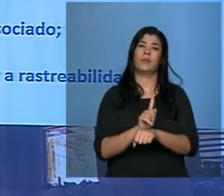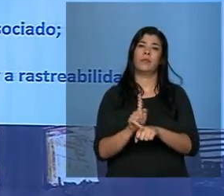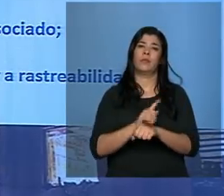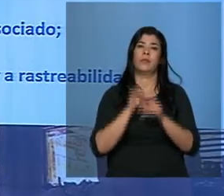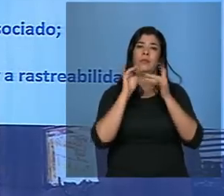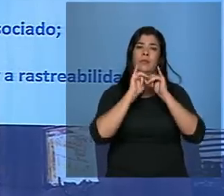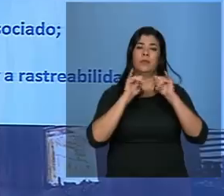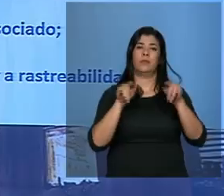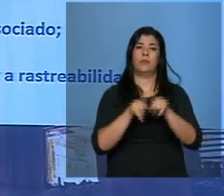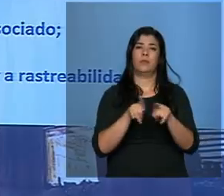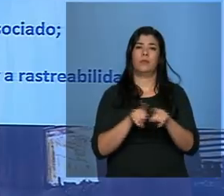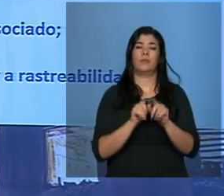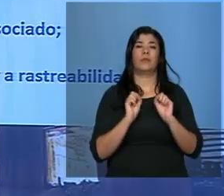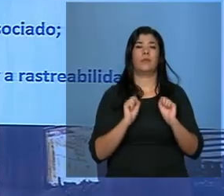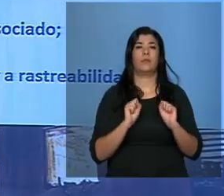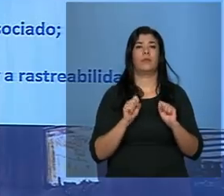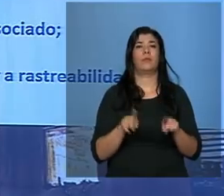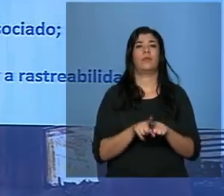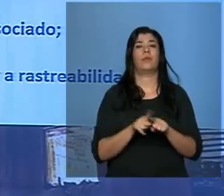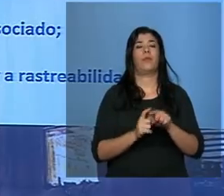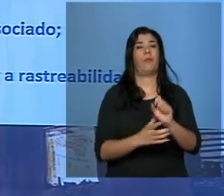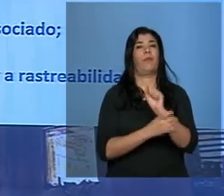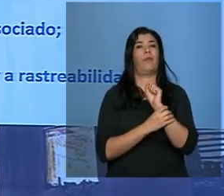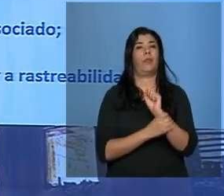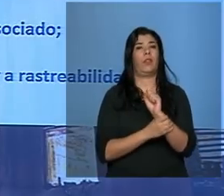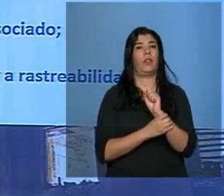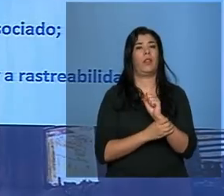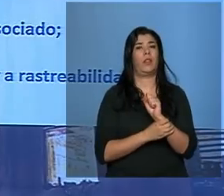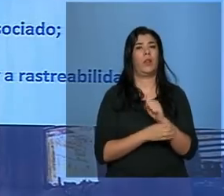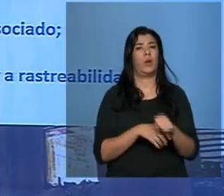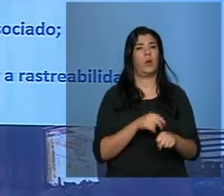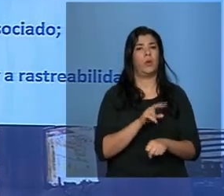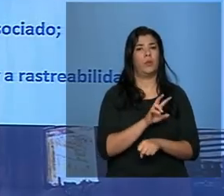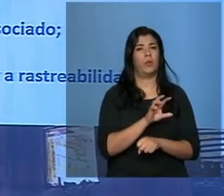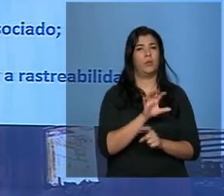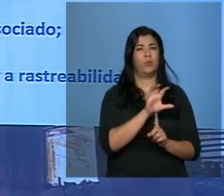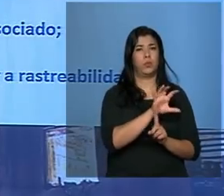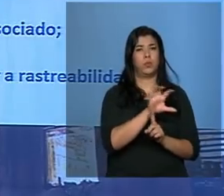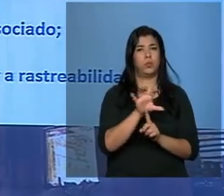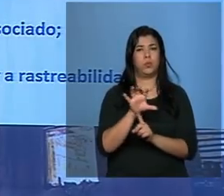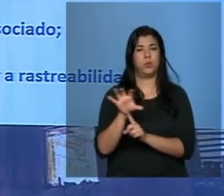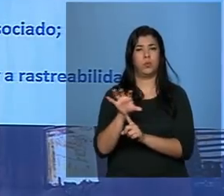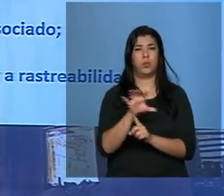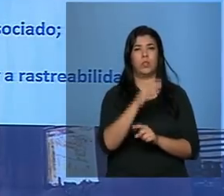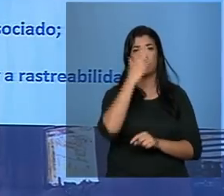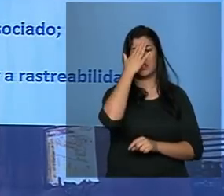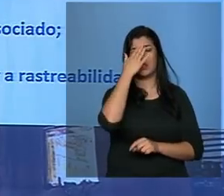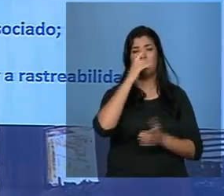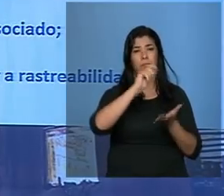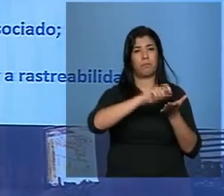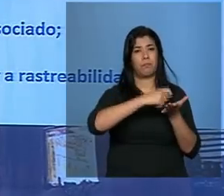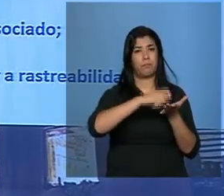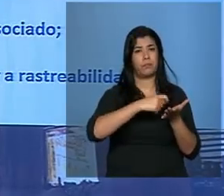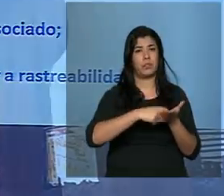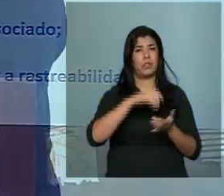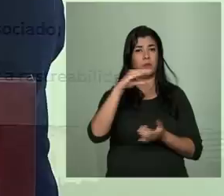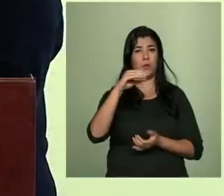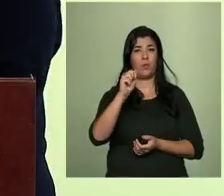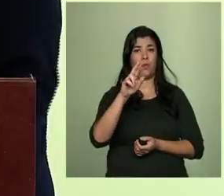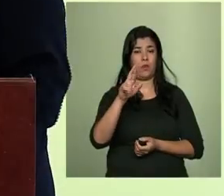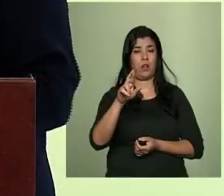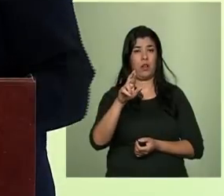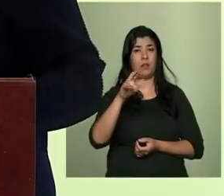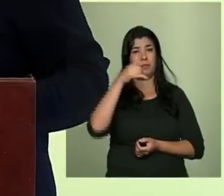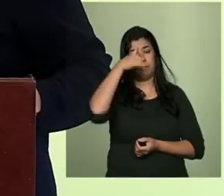isso talvez seja para garantir a rastreabilidade, um aprendizado do cadastro ambiental rural, onde você destrava com a ciência,